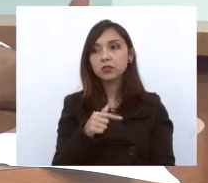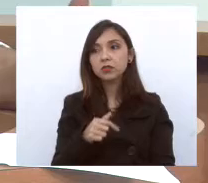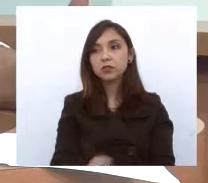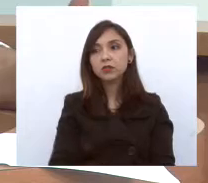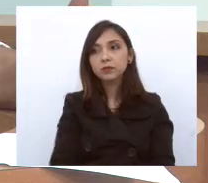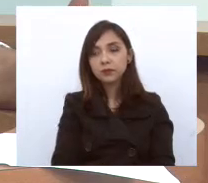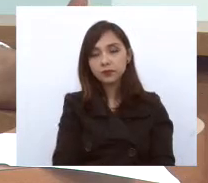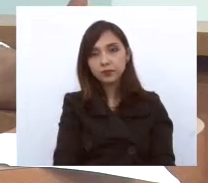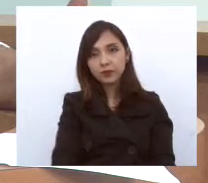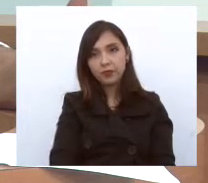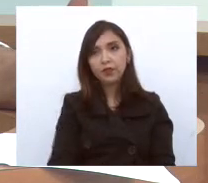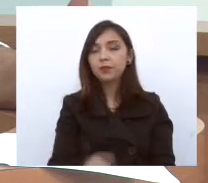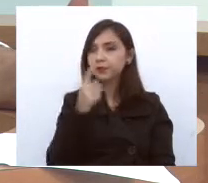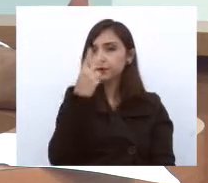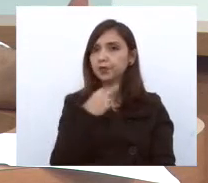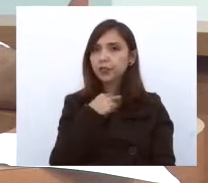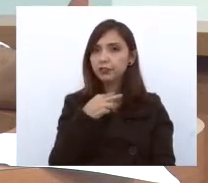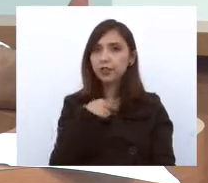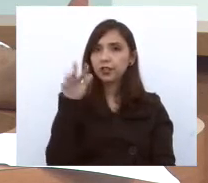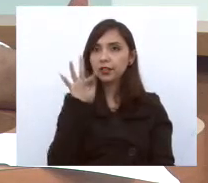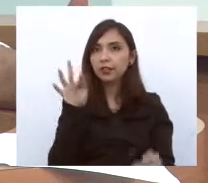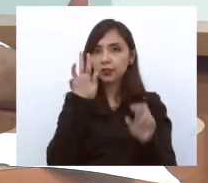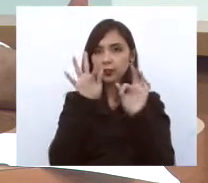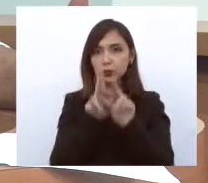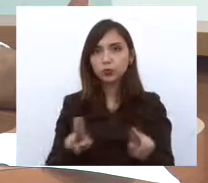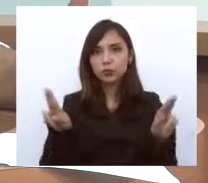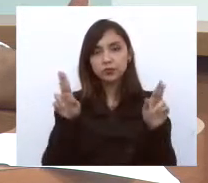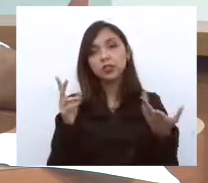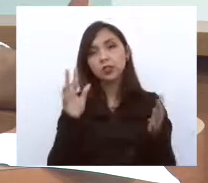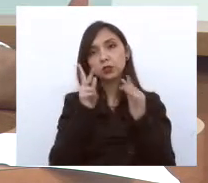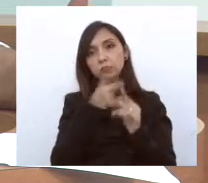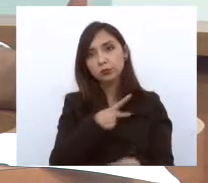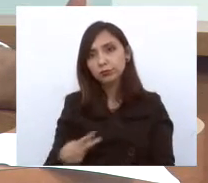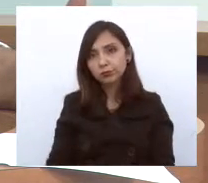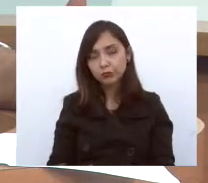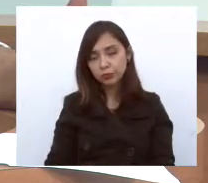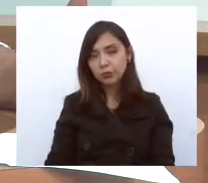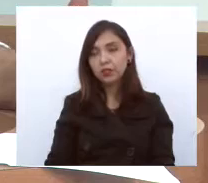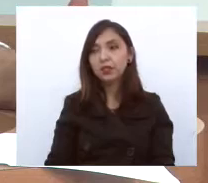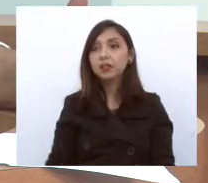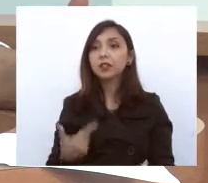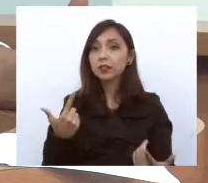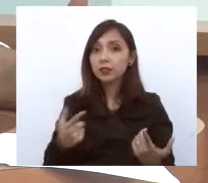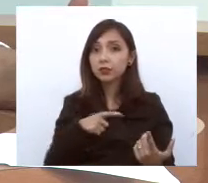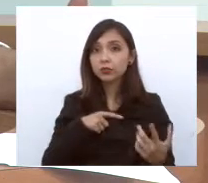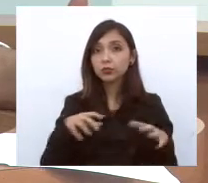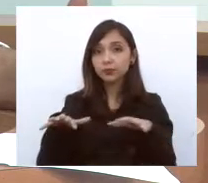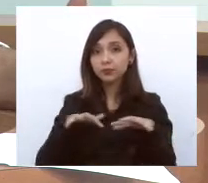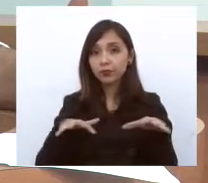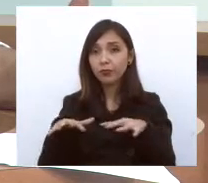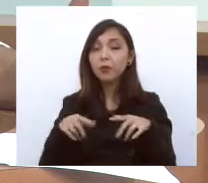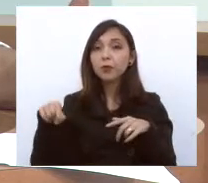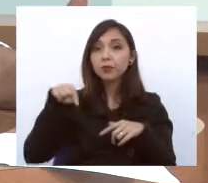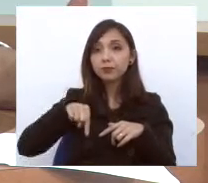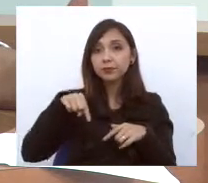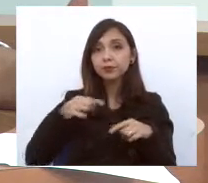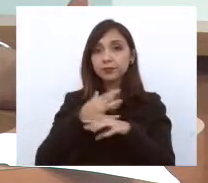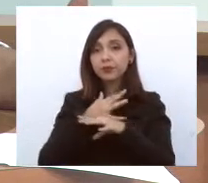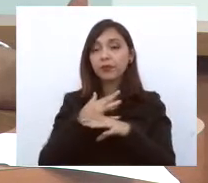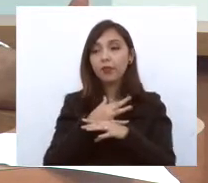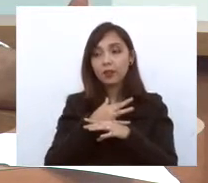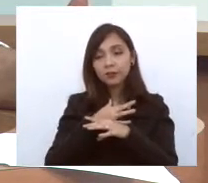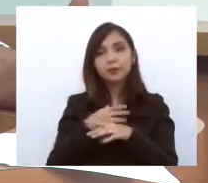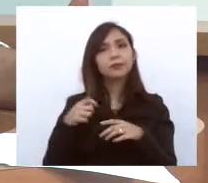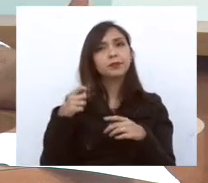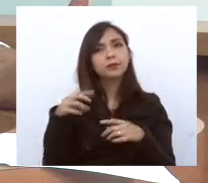uma vaga de universidade pública, uma vaga de faculdade públicas aqui na cidade. Então havia um movimento aqui na cidade que